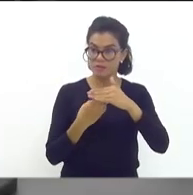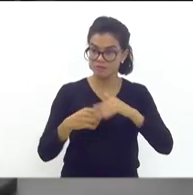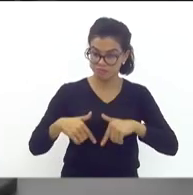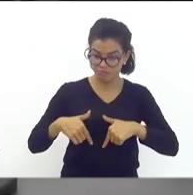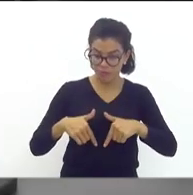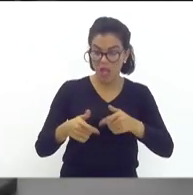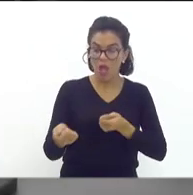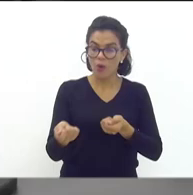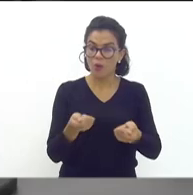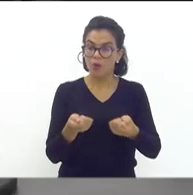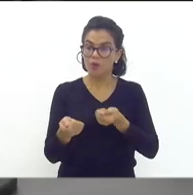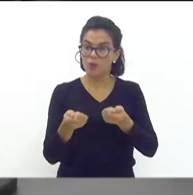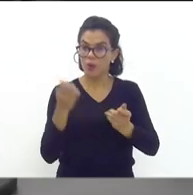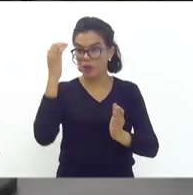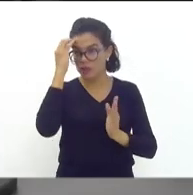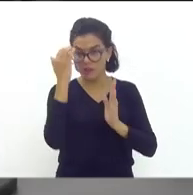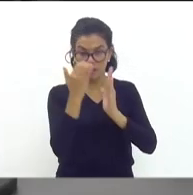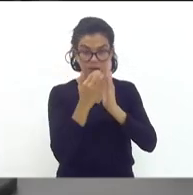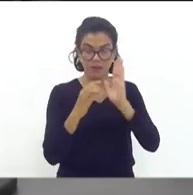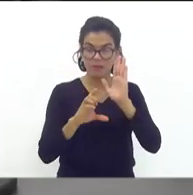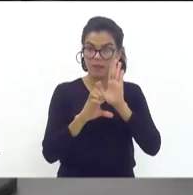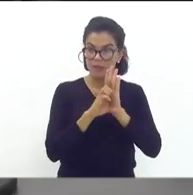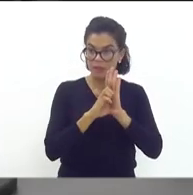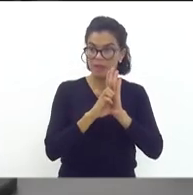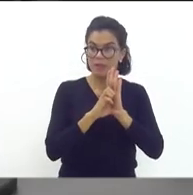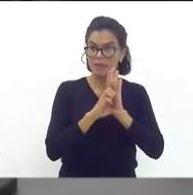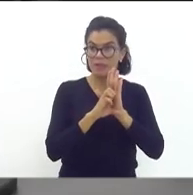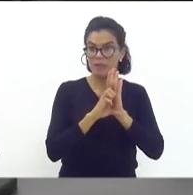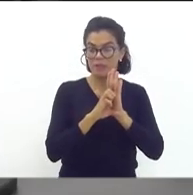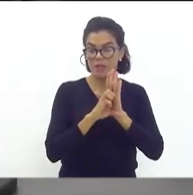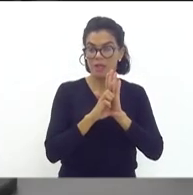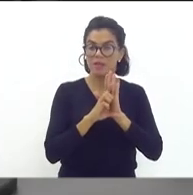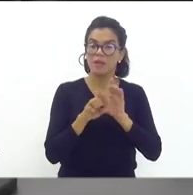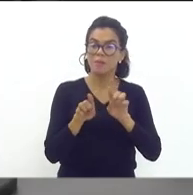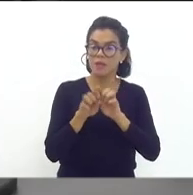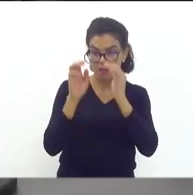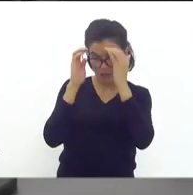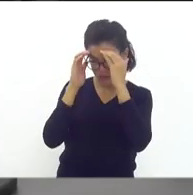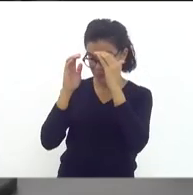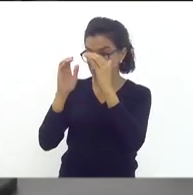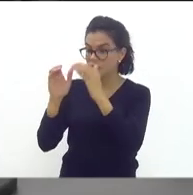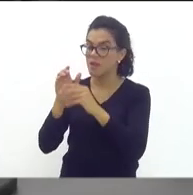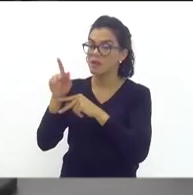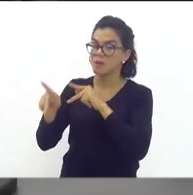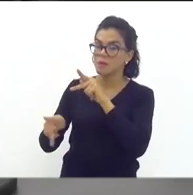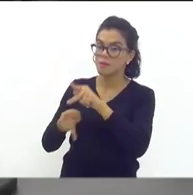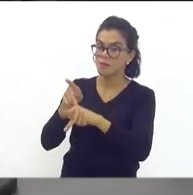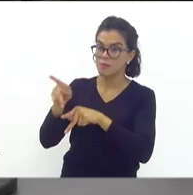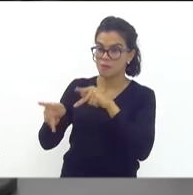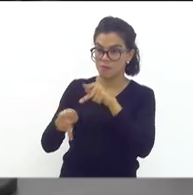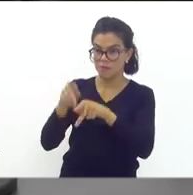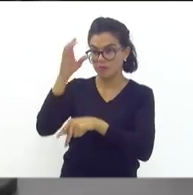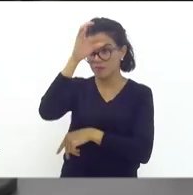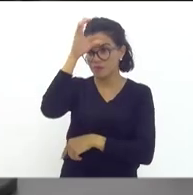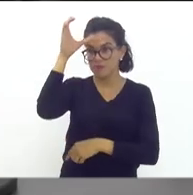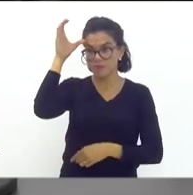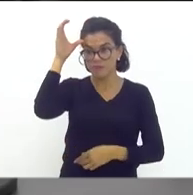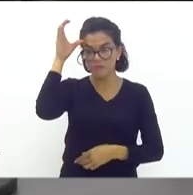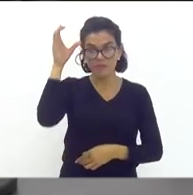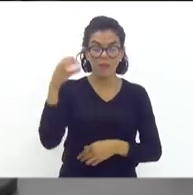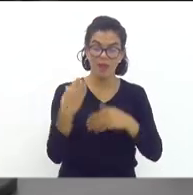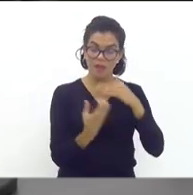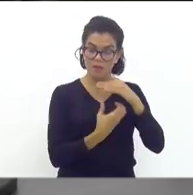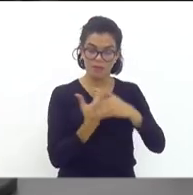controle de legalidade em relação aos usuários a agência não